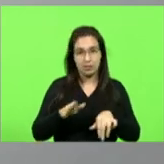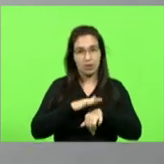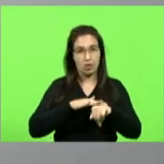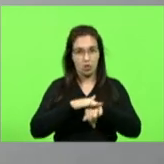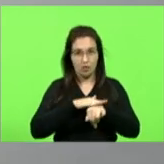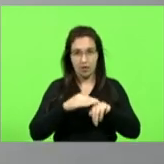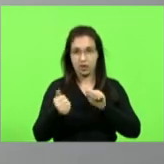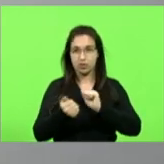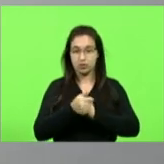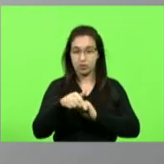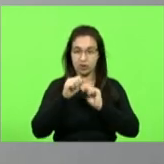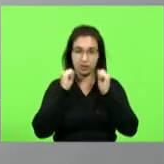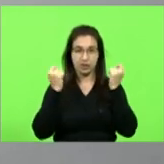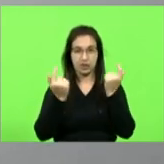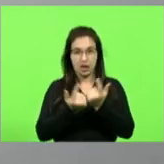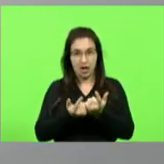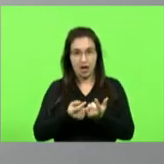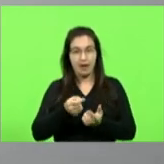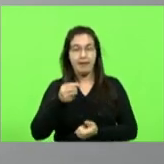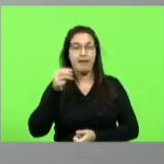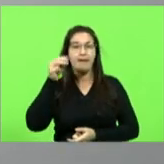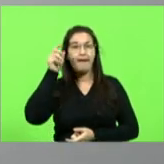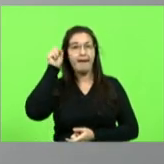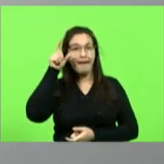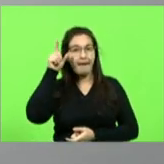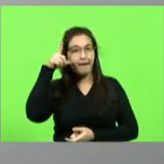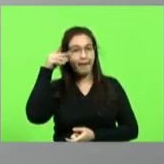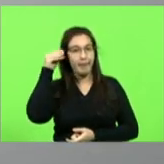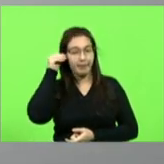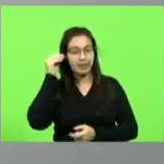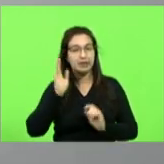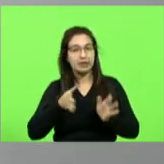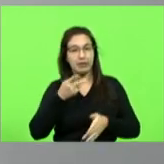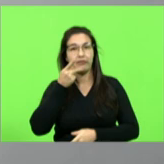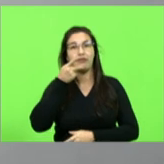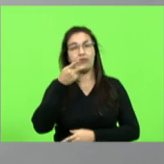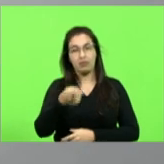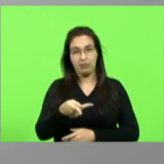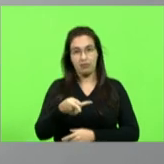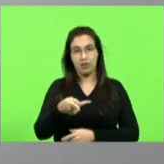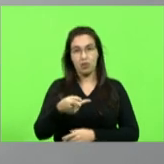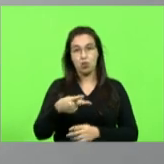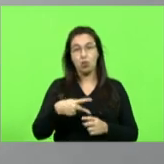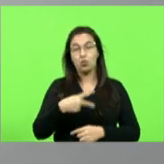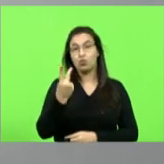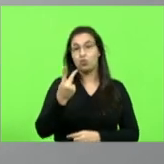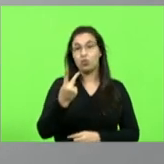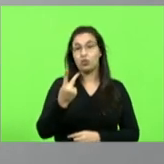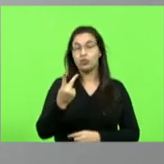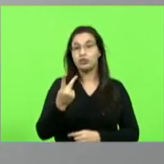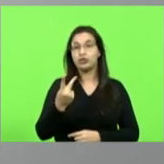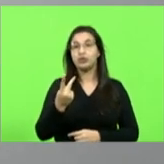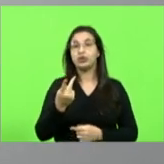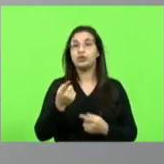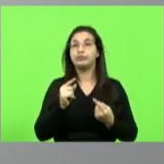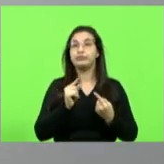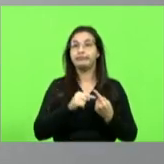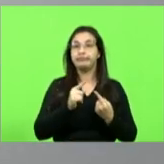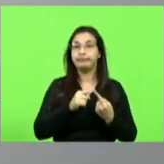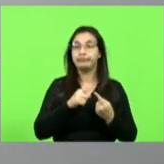deputada Luciane Carminati já apontou aqui no início, né, dessa audiência, em dois sentidos. Então, a respeito do projeto de